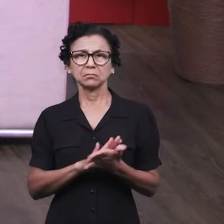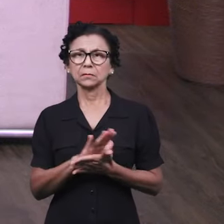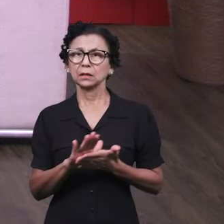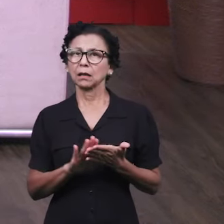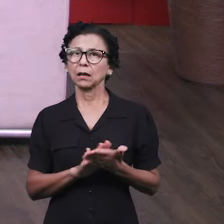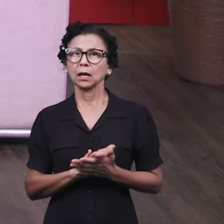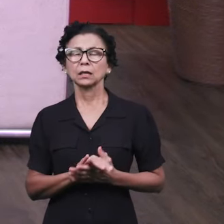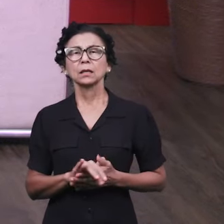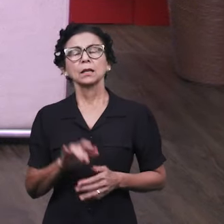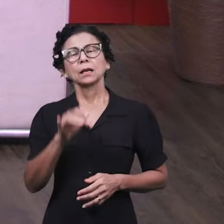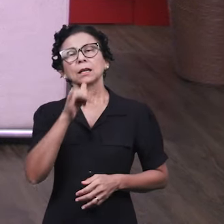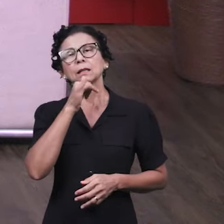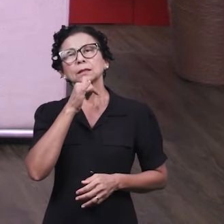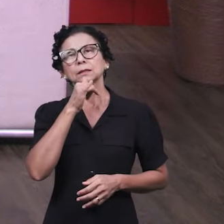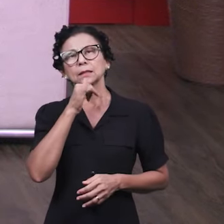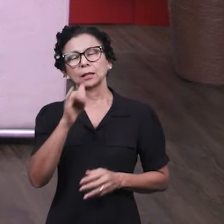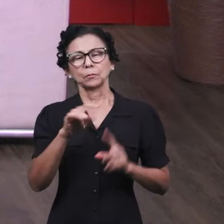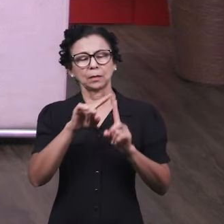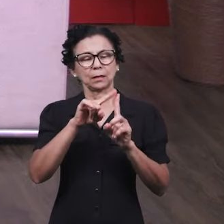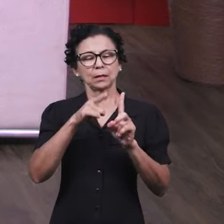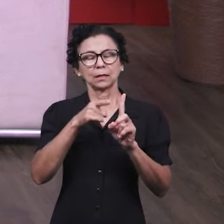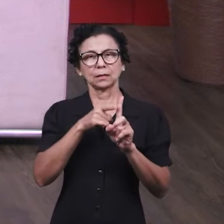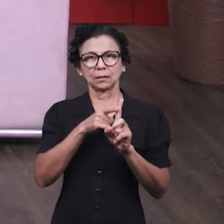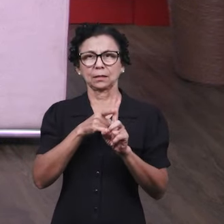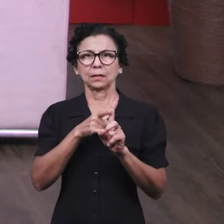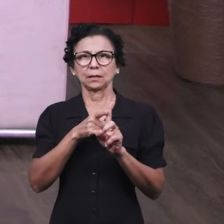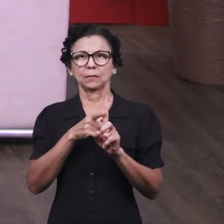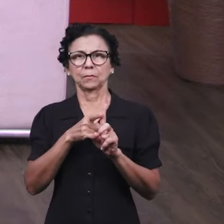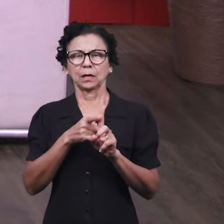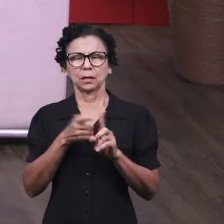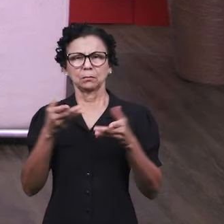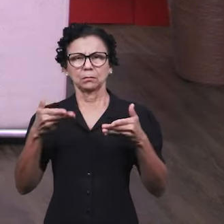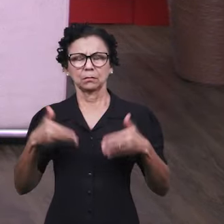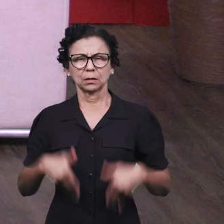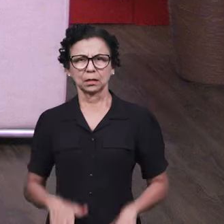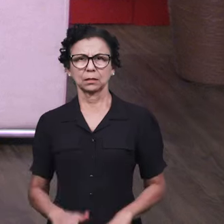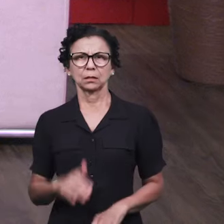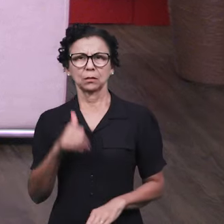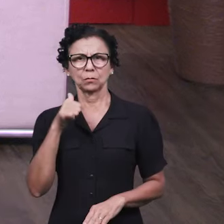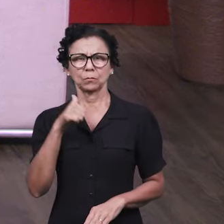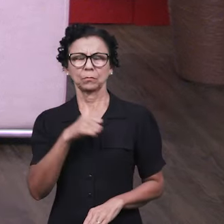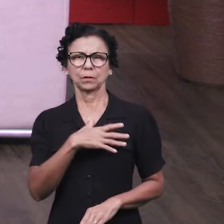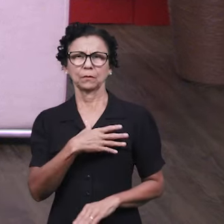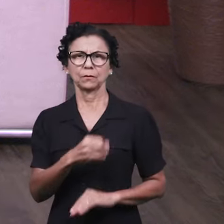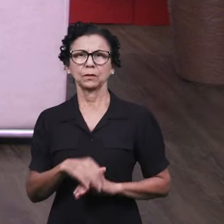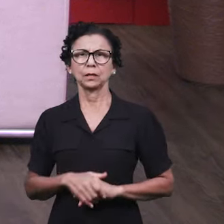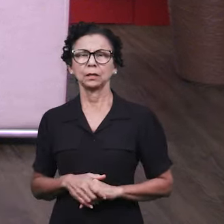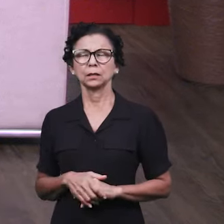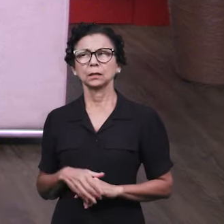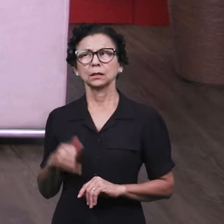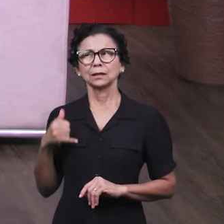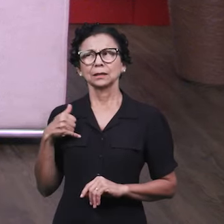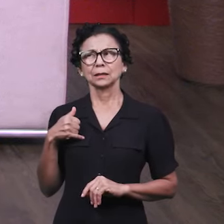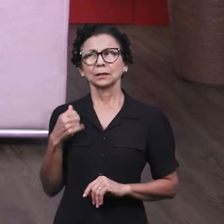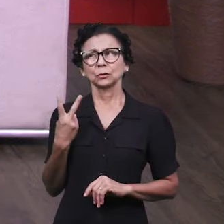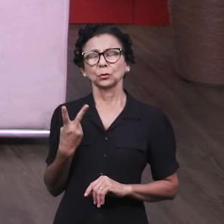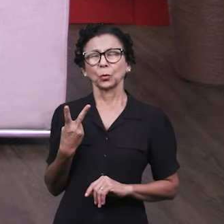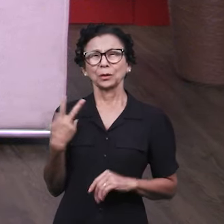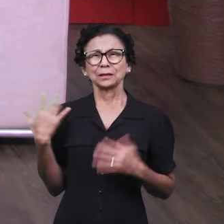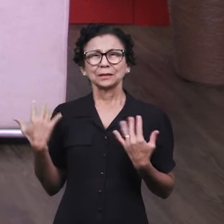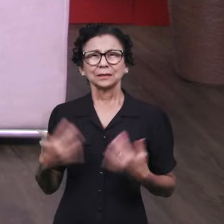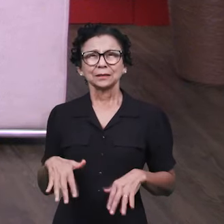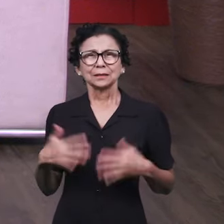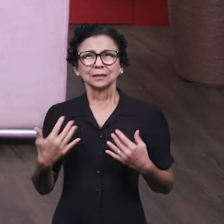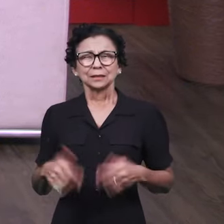né Por exemplo após a gestação é em torno de 2 anos após a gestação eu comecei a sentir muitas